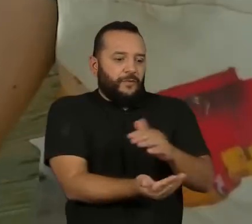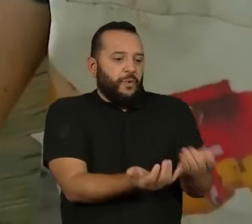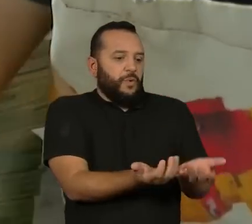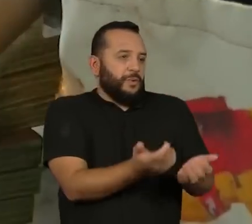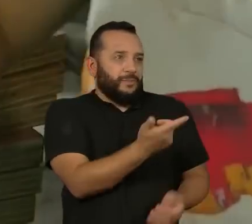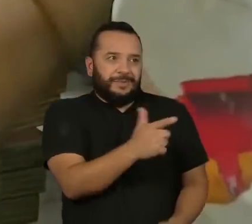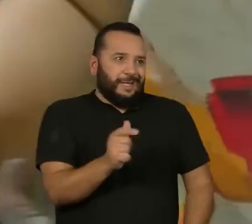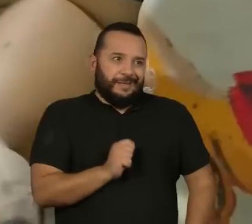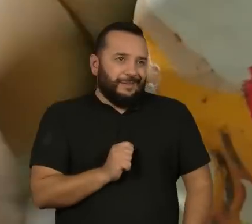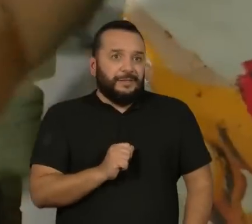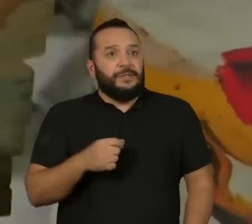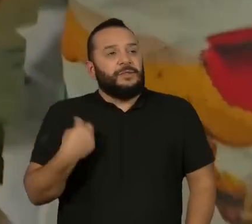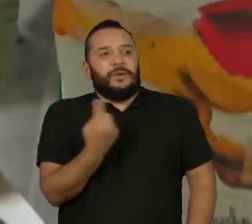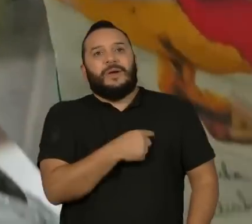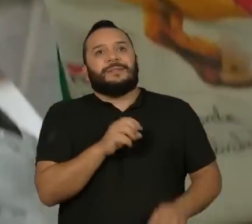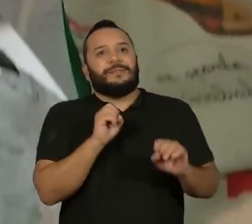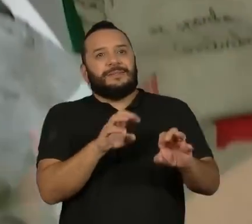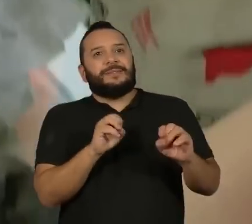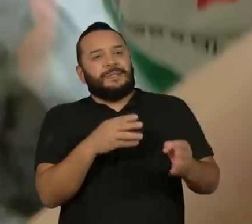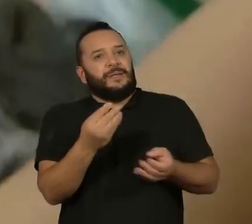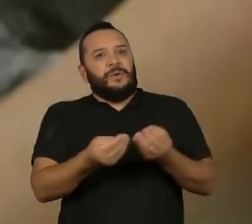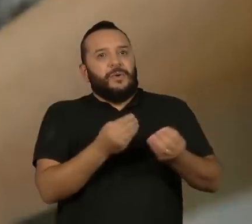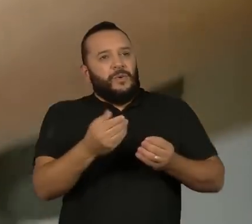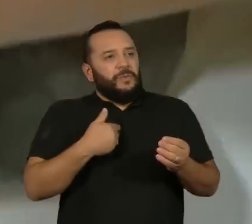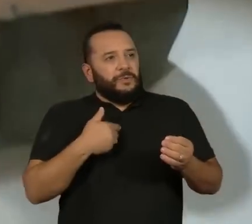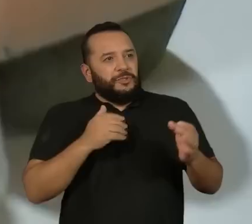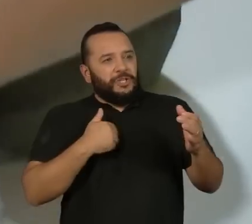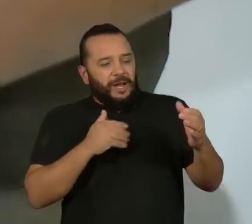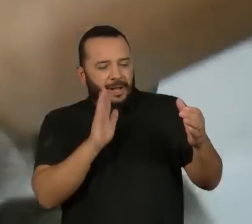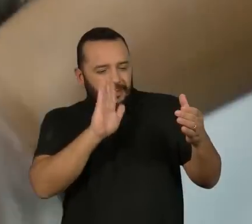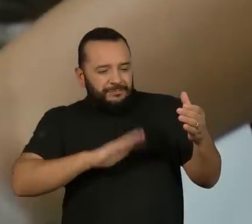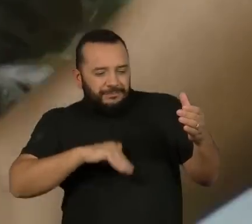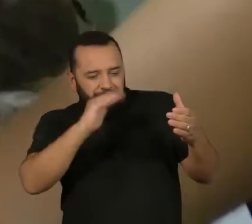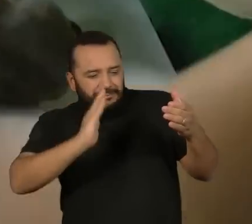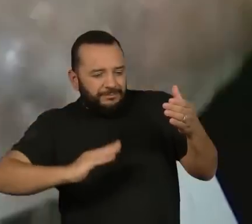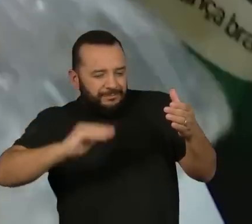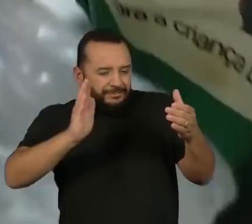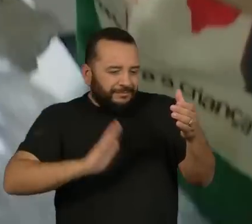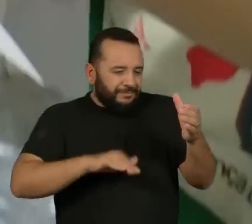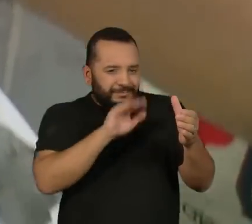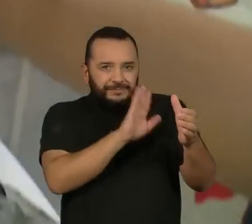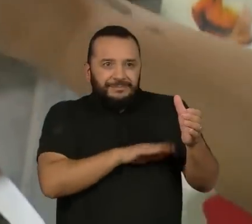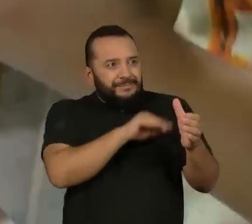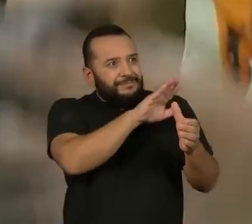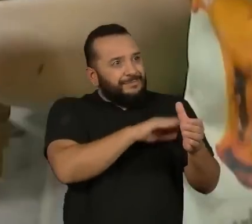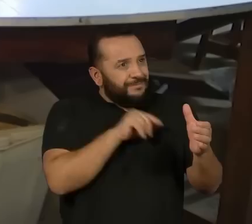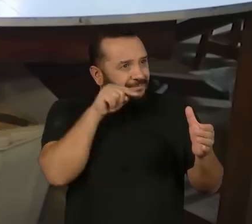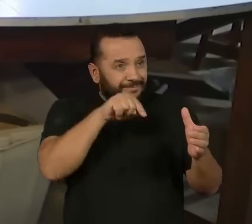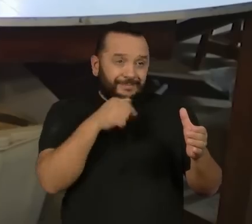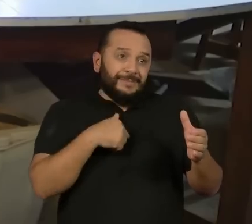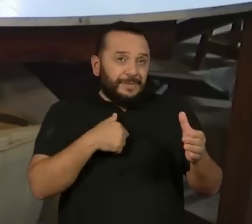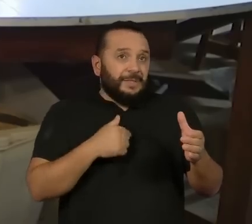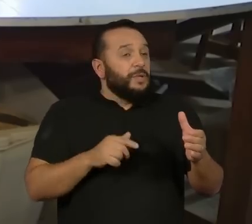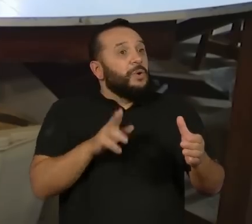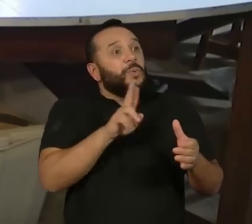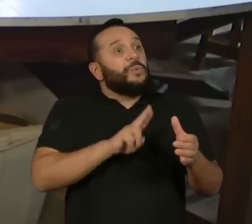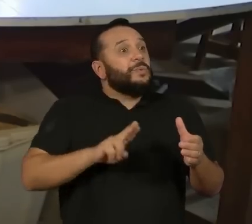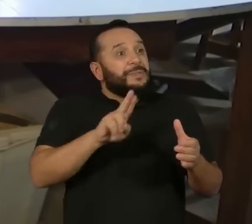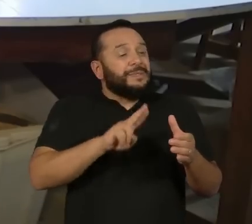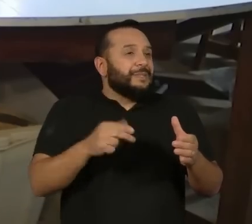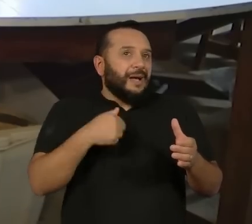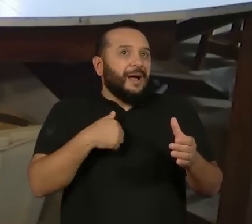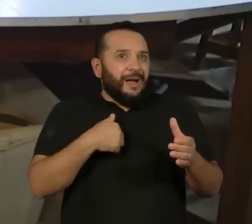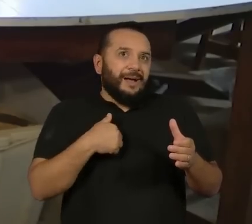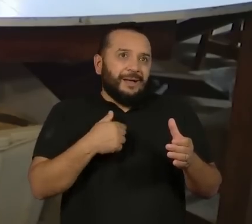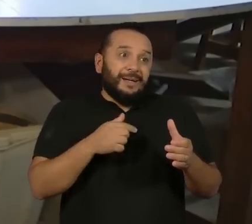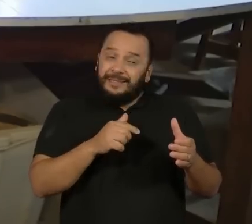essas professoras como elas devem impermeabilizar a peça para ficar uma peça, não dá para ser utilitário só dá para ser